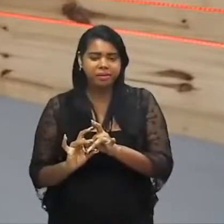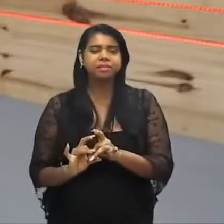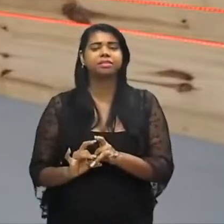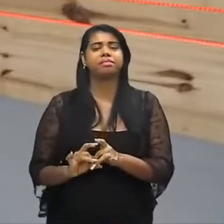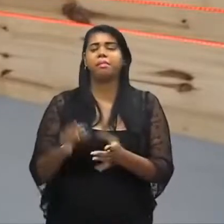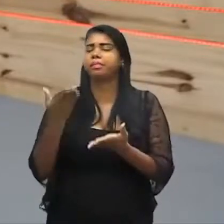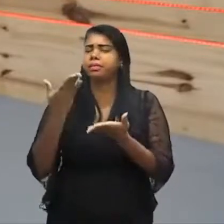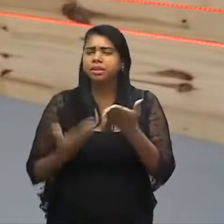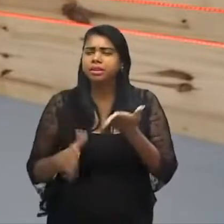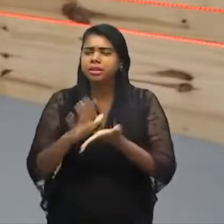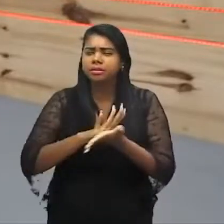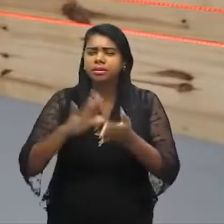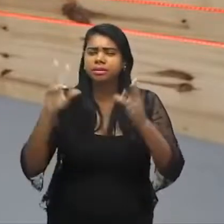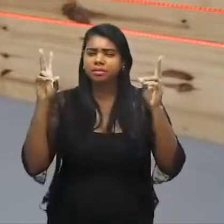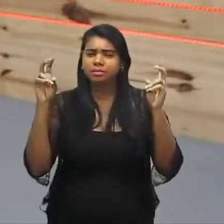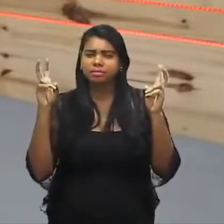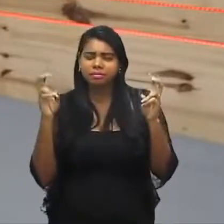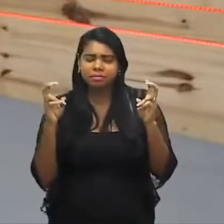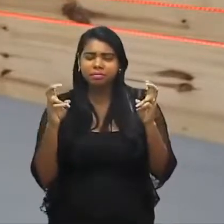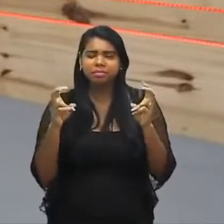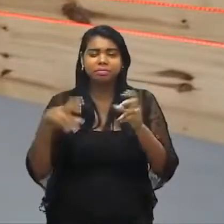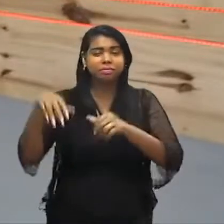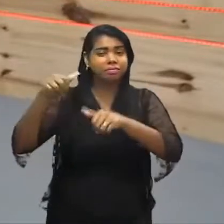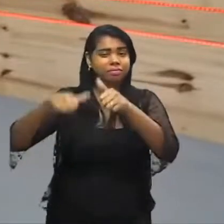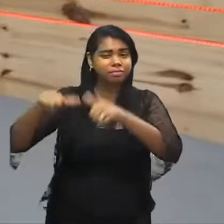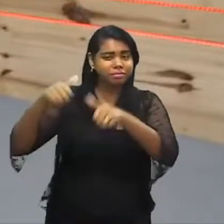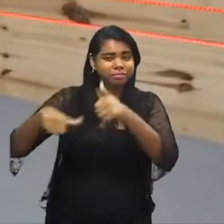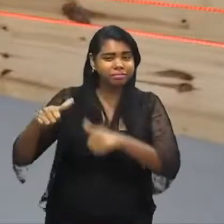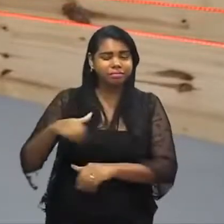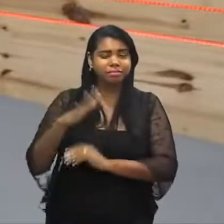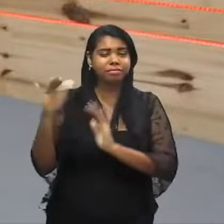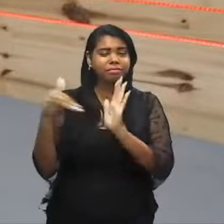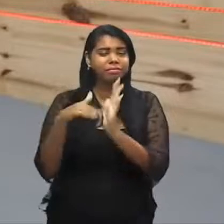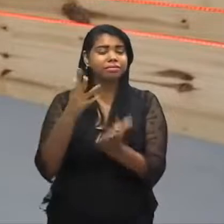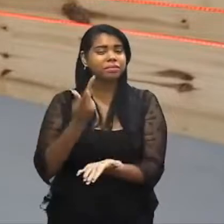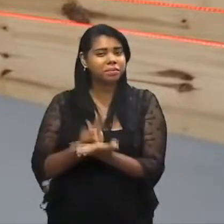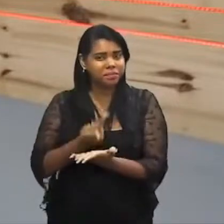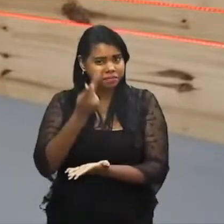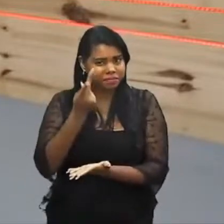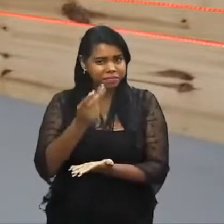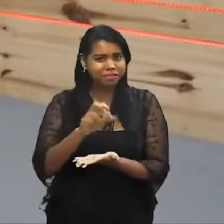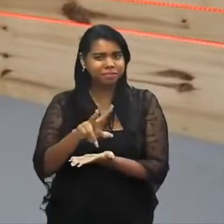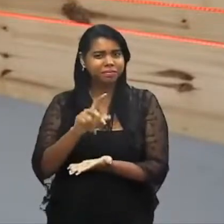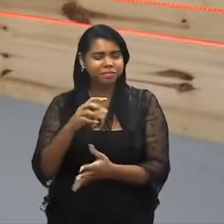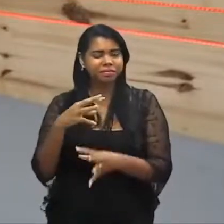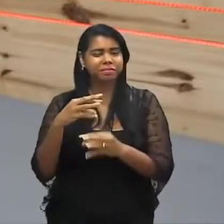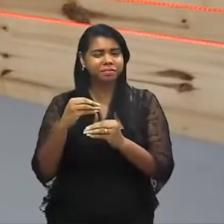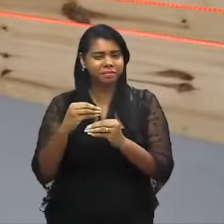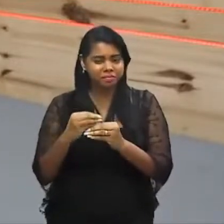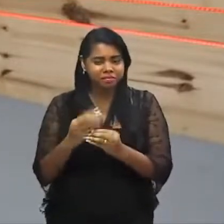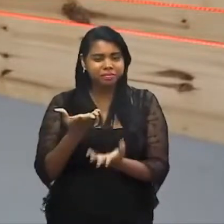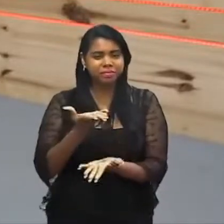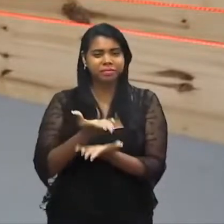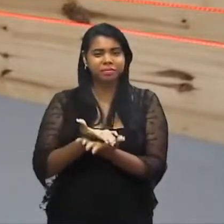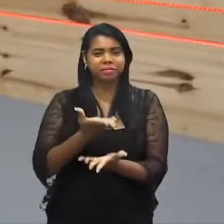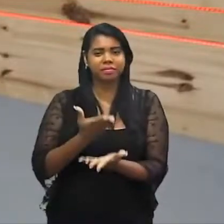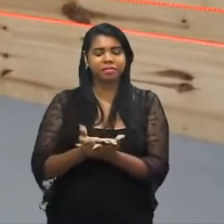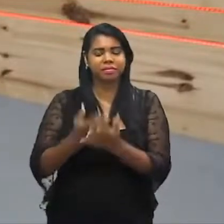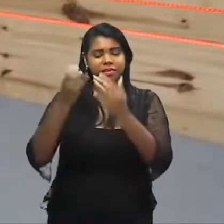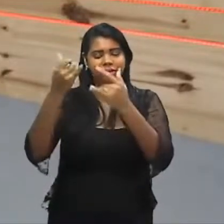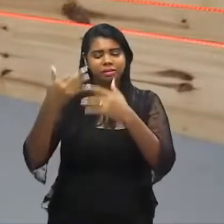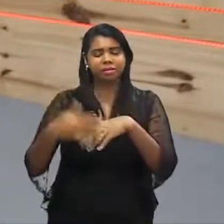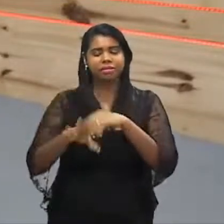não perder nenhum tema e ficar bem atualizado em tudo que está rolando aqui no nosso canal EducaPE, nessas aulas que a gente faz com